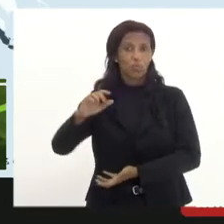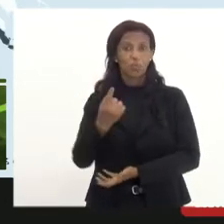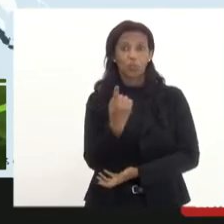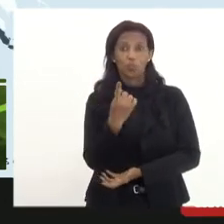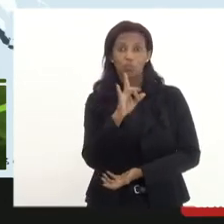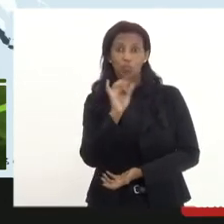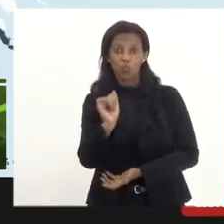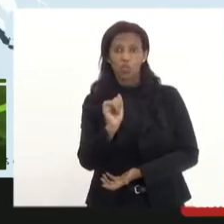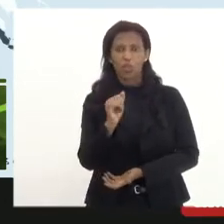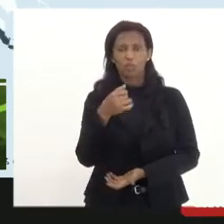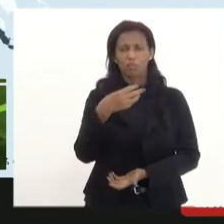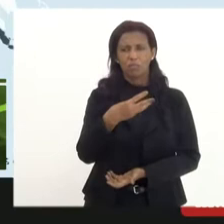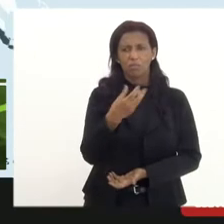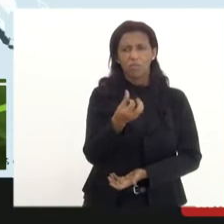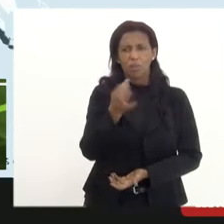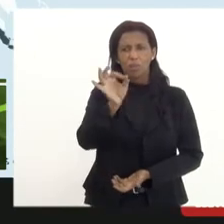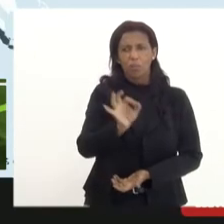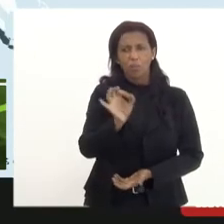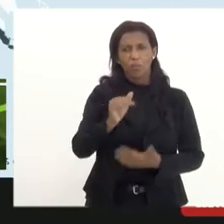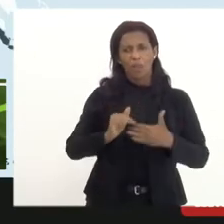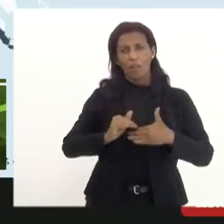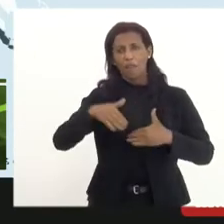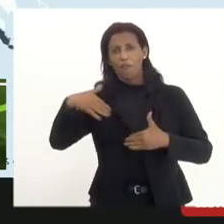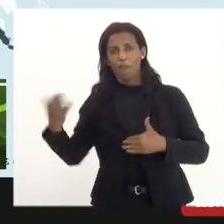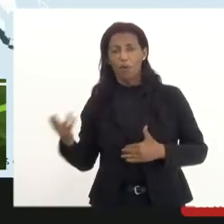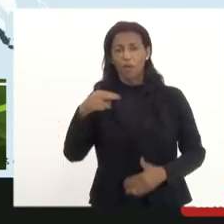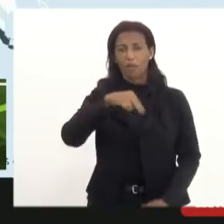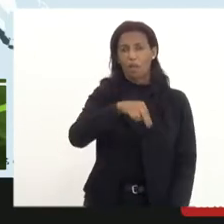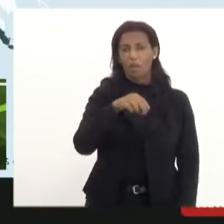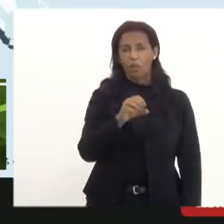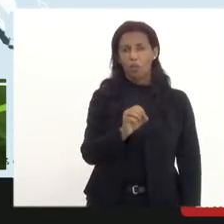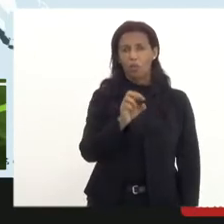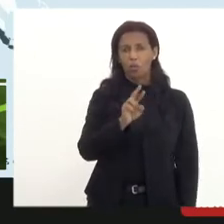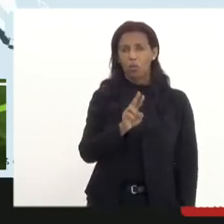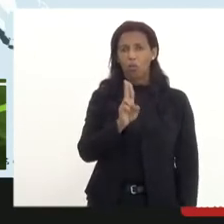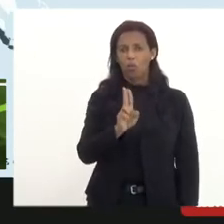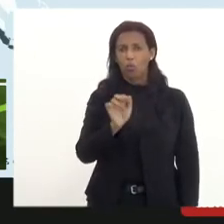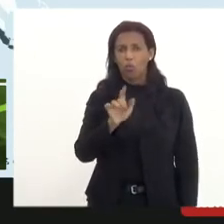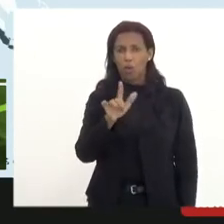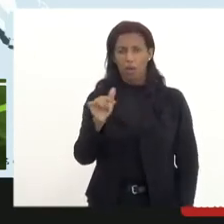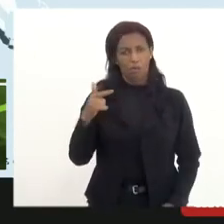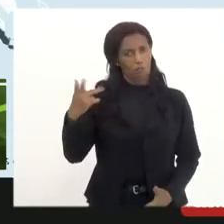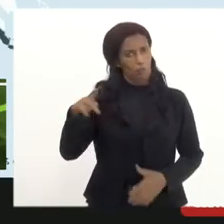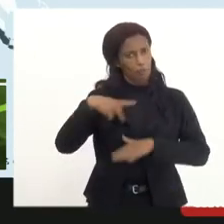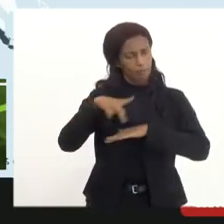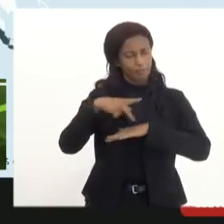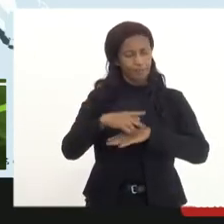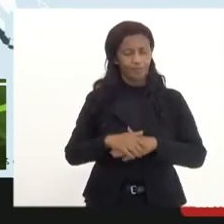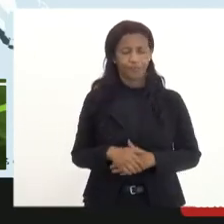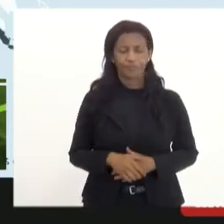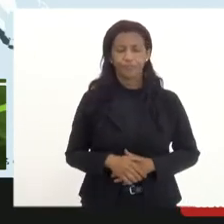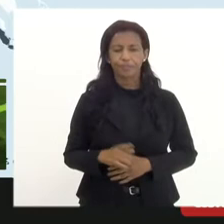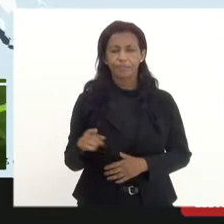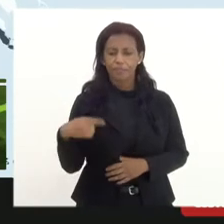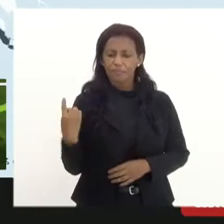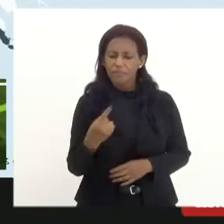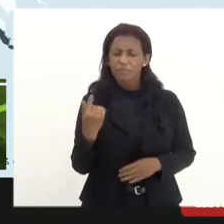36% disso é fora da Noruega, produção internacional. nós estamos